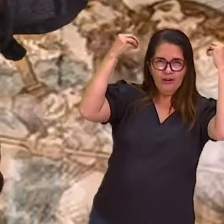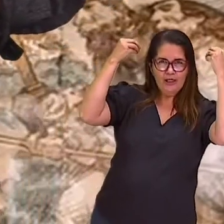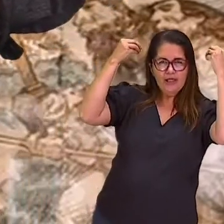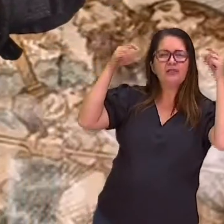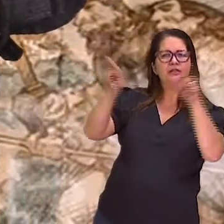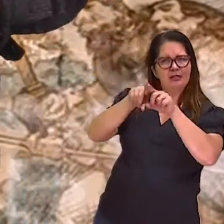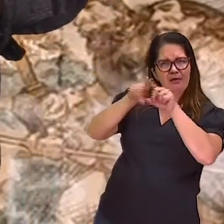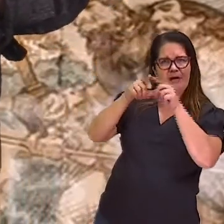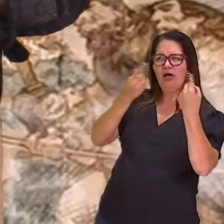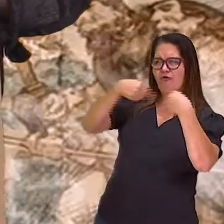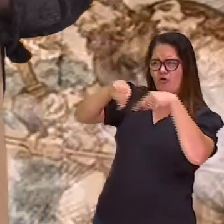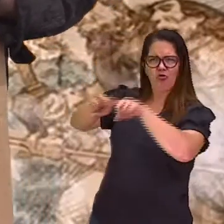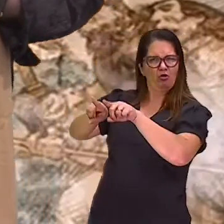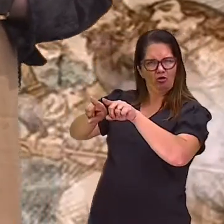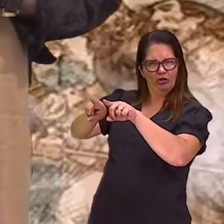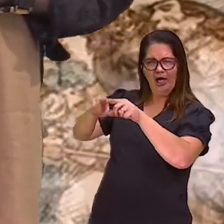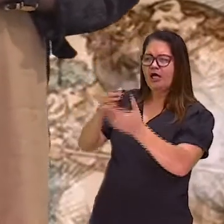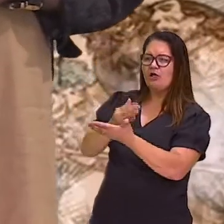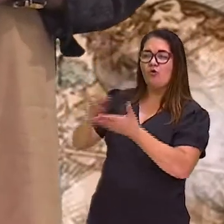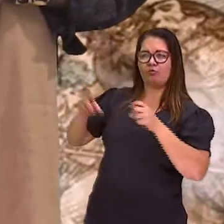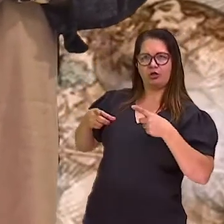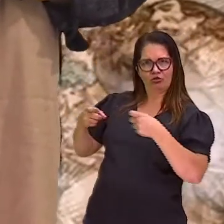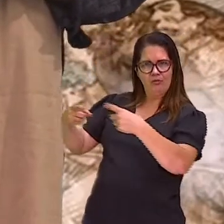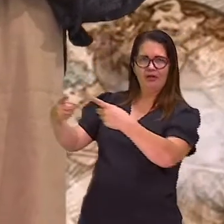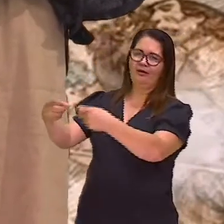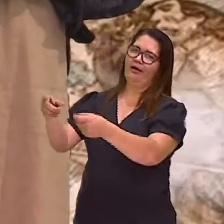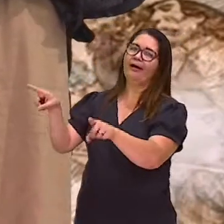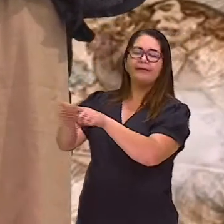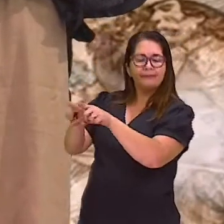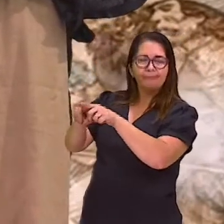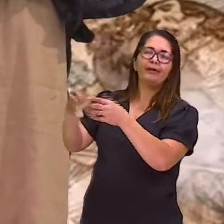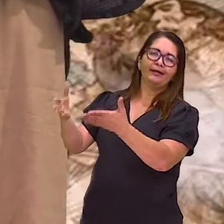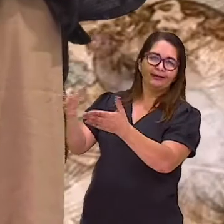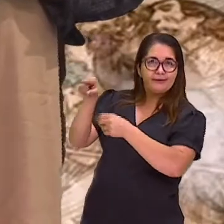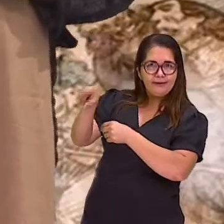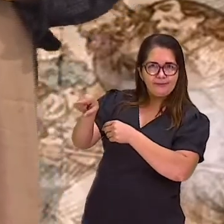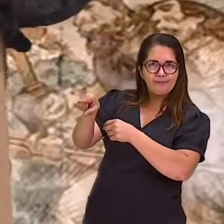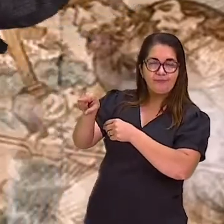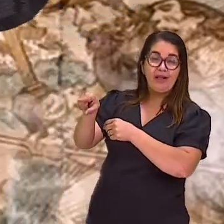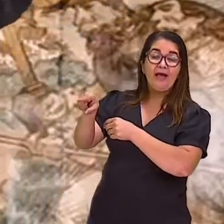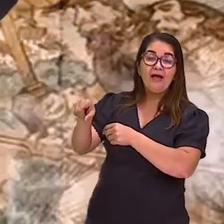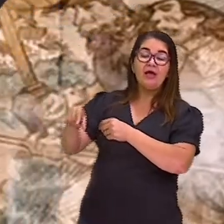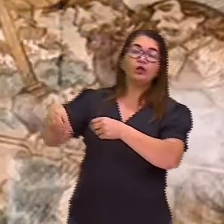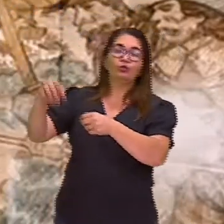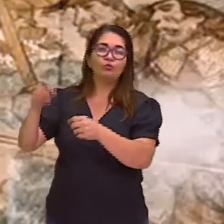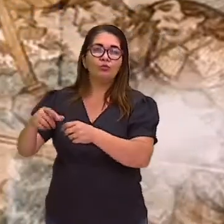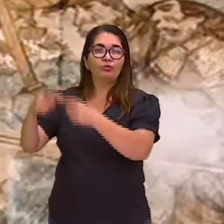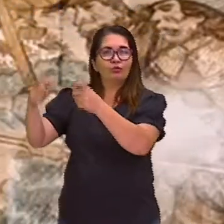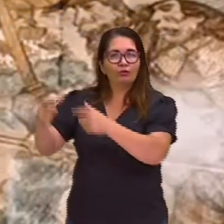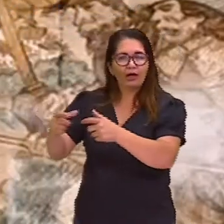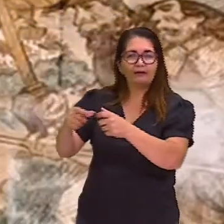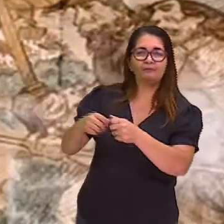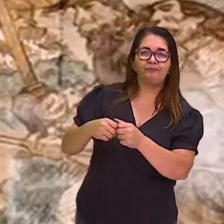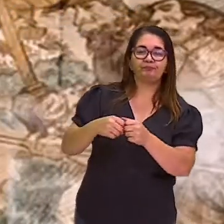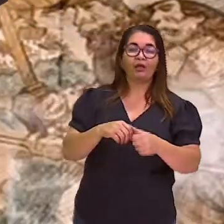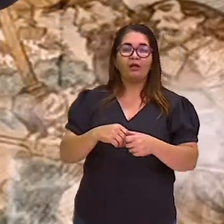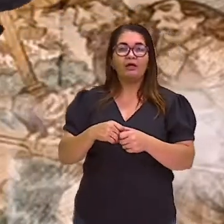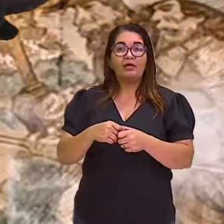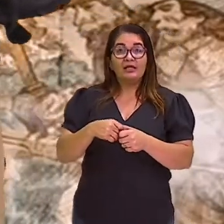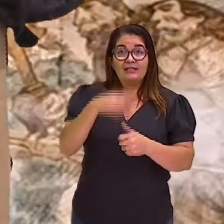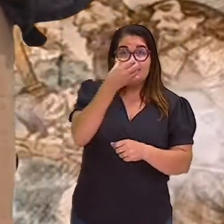7.280 homens atacou Olinda. Desculpa, 65